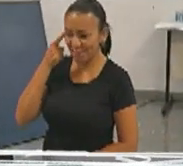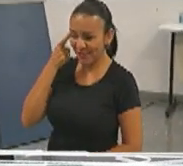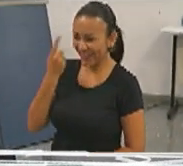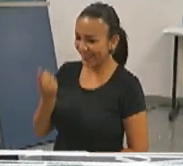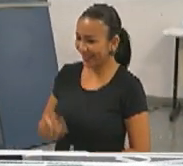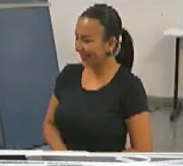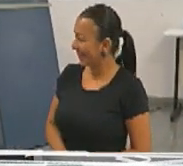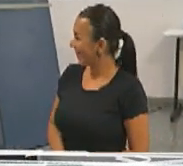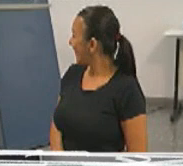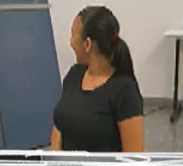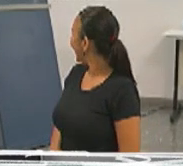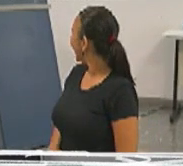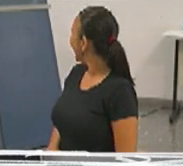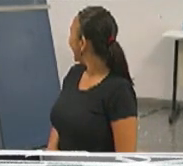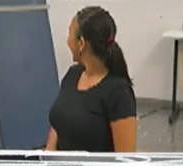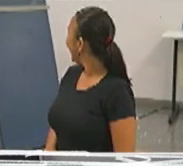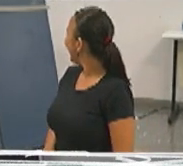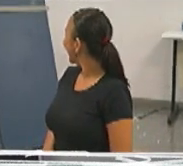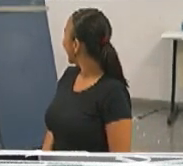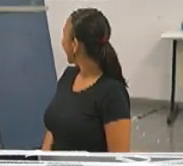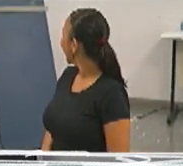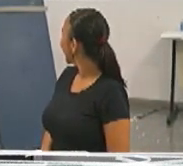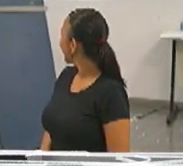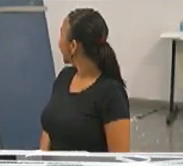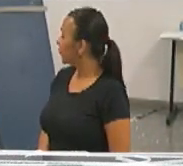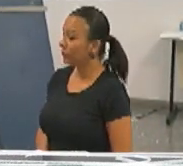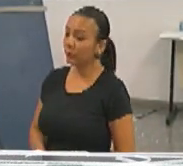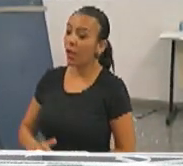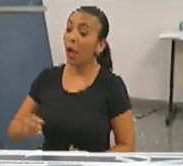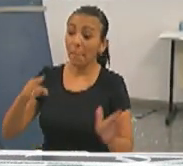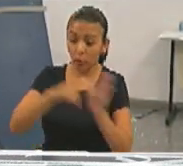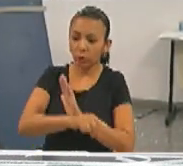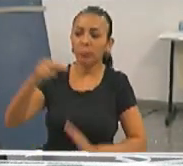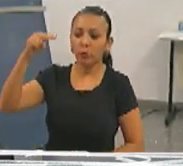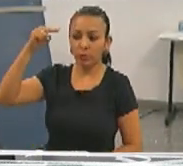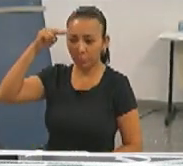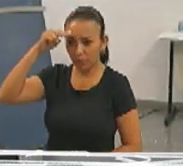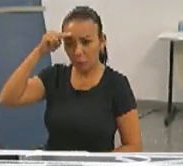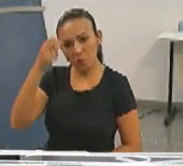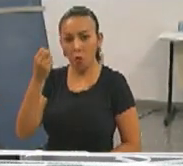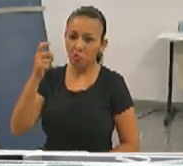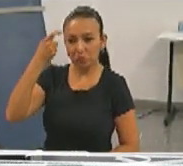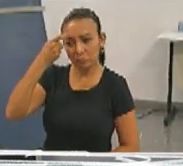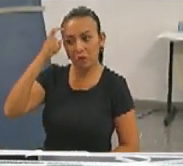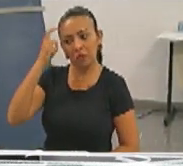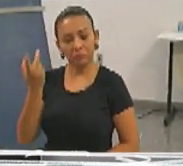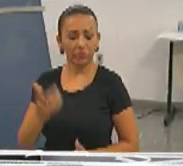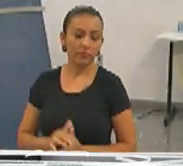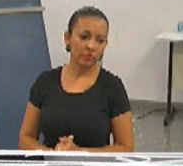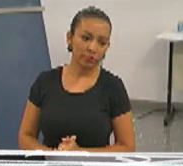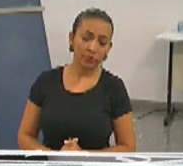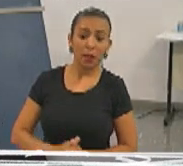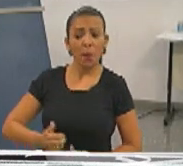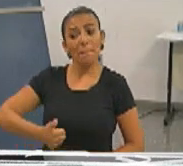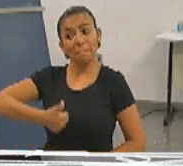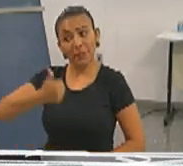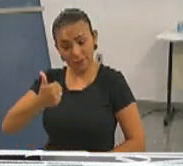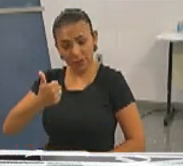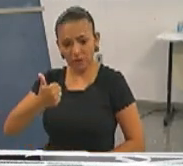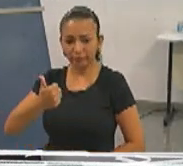O técnico faz a pergunta, que será entre o professor Joelson e a professora Liane. Obrigado. Não, primeiramente,